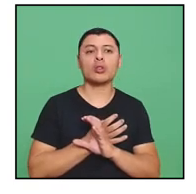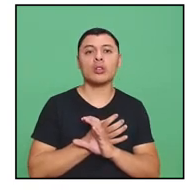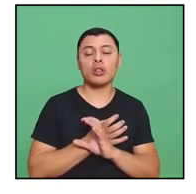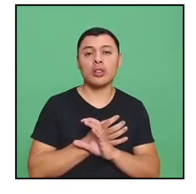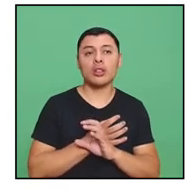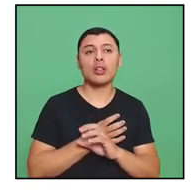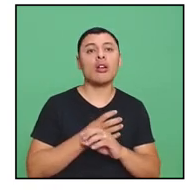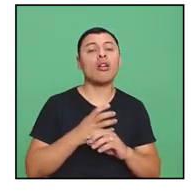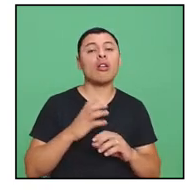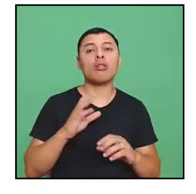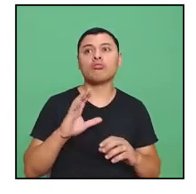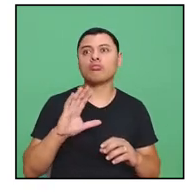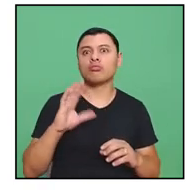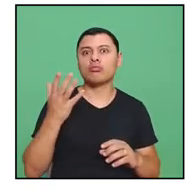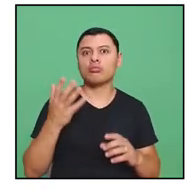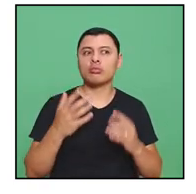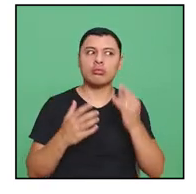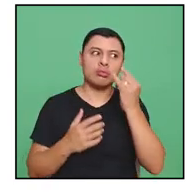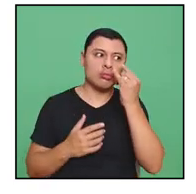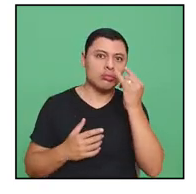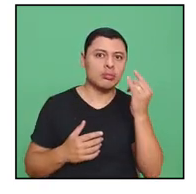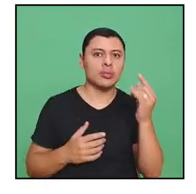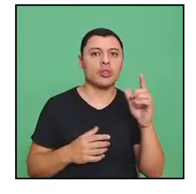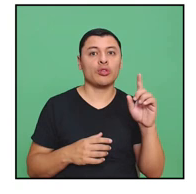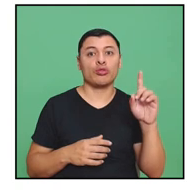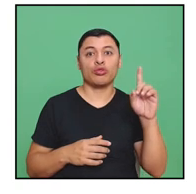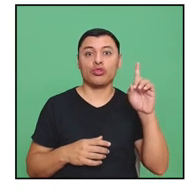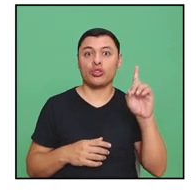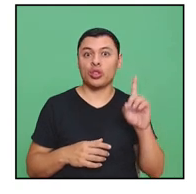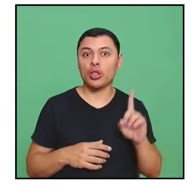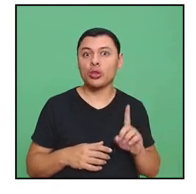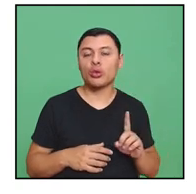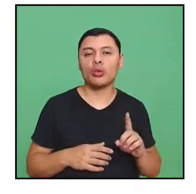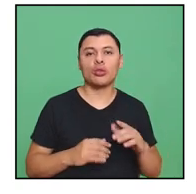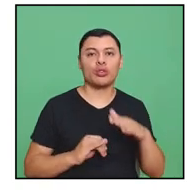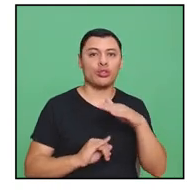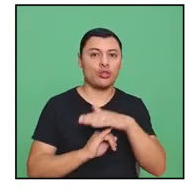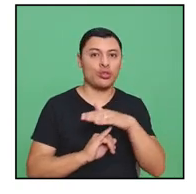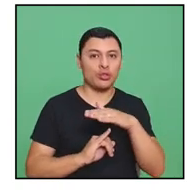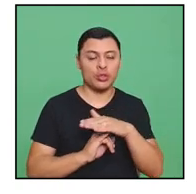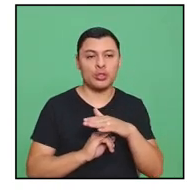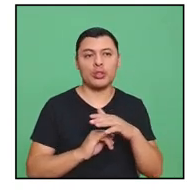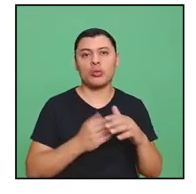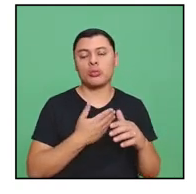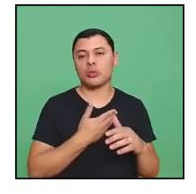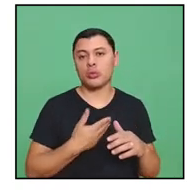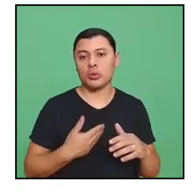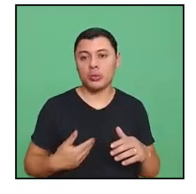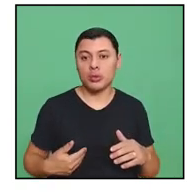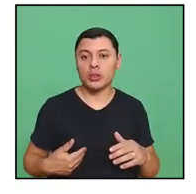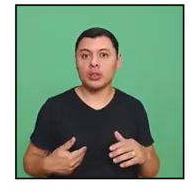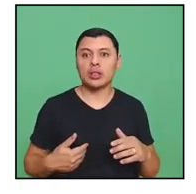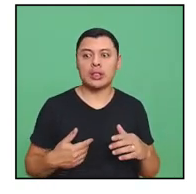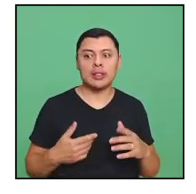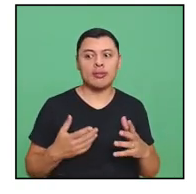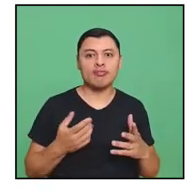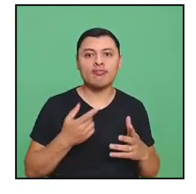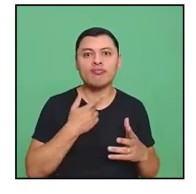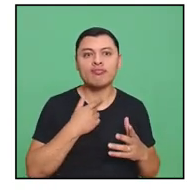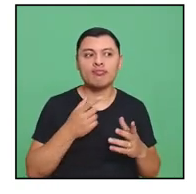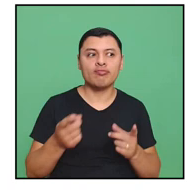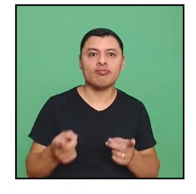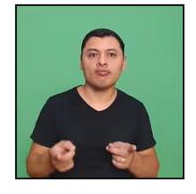acontece uma tentação dos diretores de instituições públicas em delegar ao setor